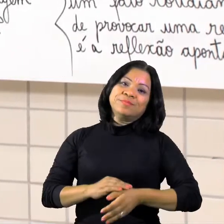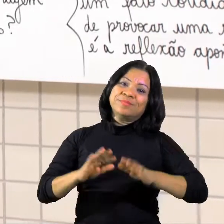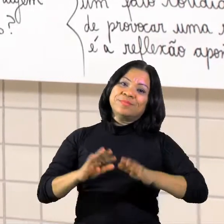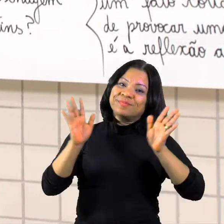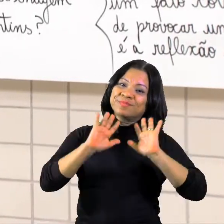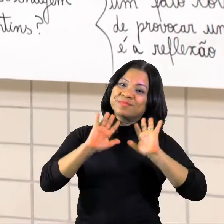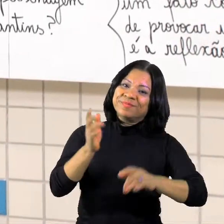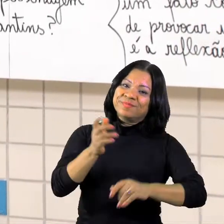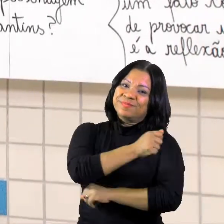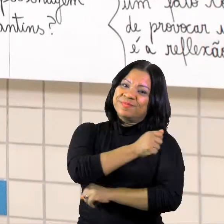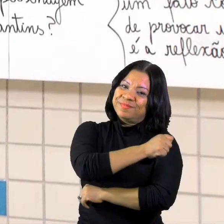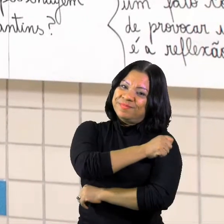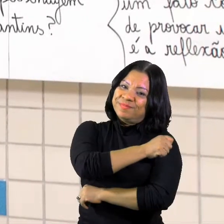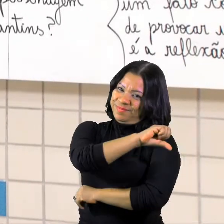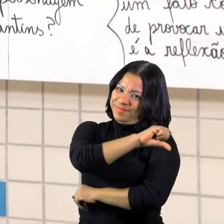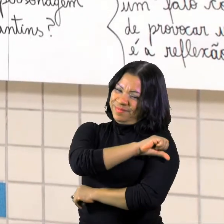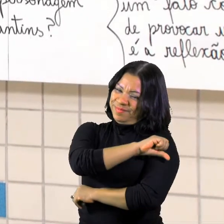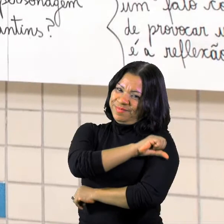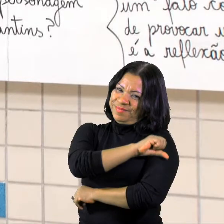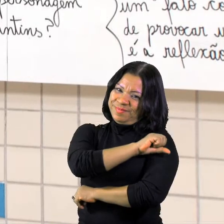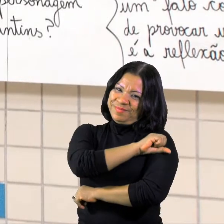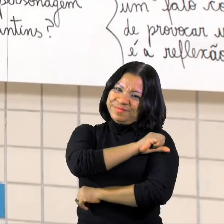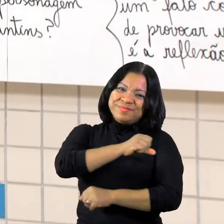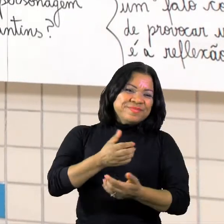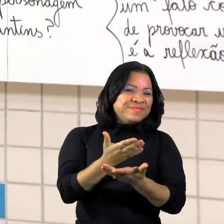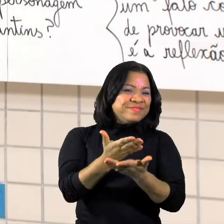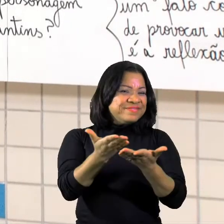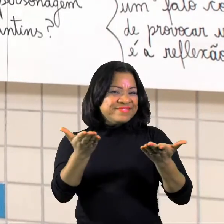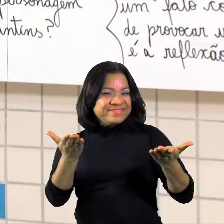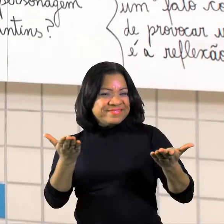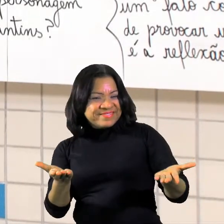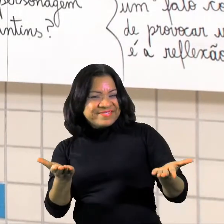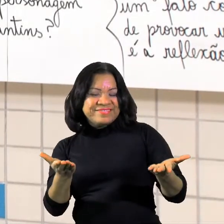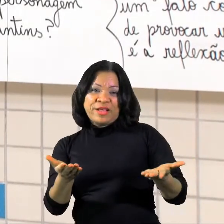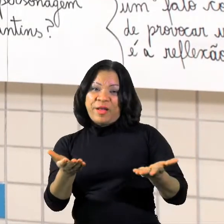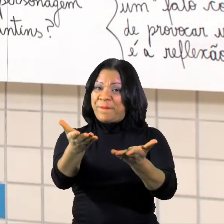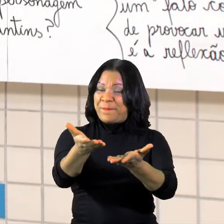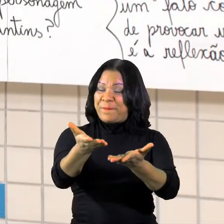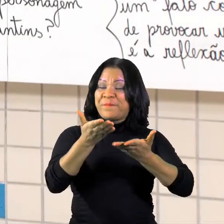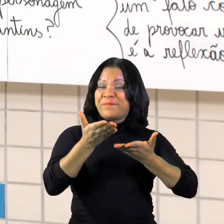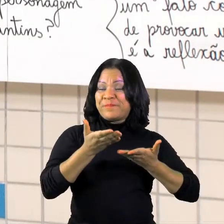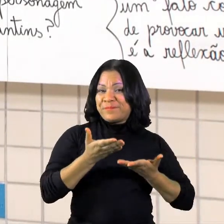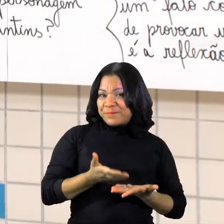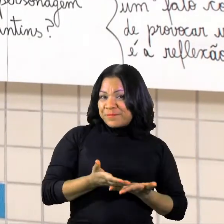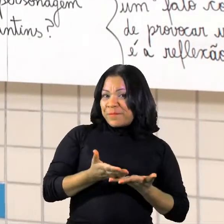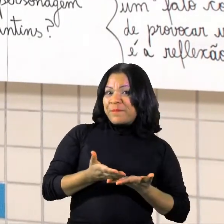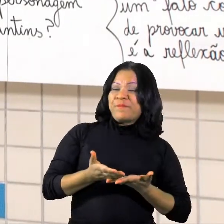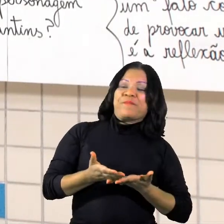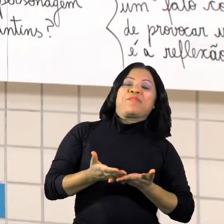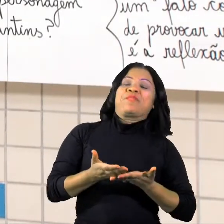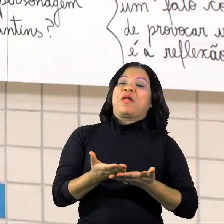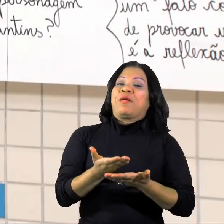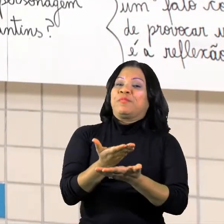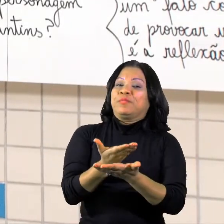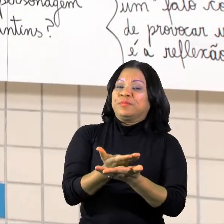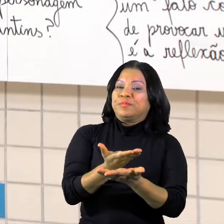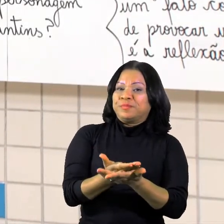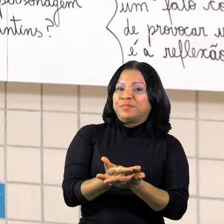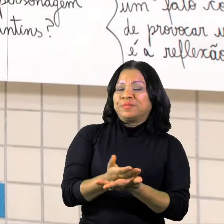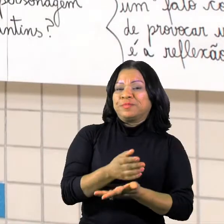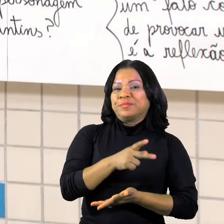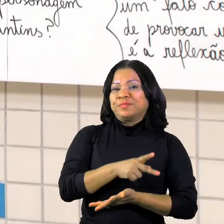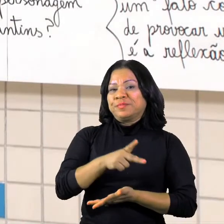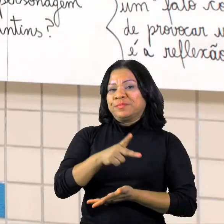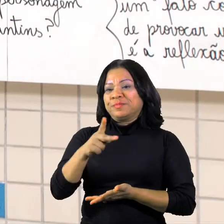Olá, estudantes do nono ano, como vocês estão? Bem-vindos a mais uma quinzena de estudo. Eu sou a professora